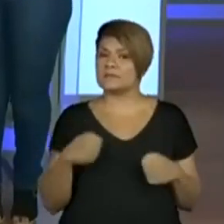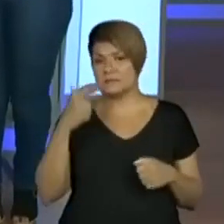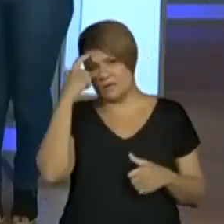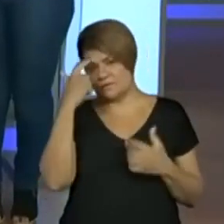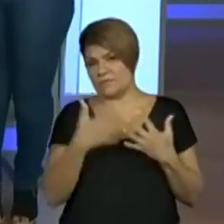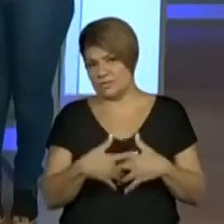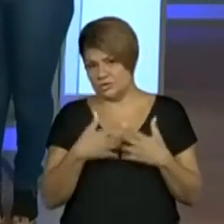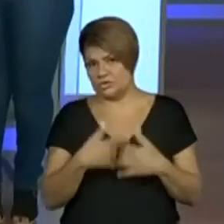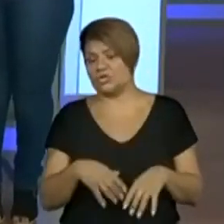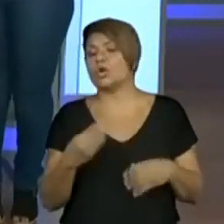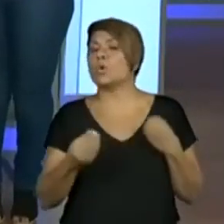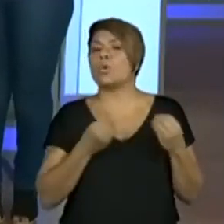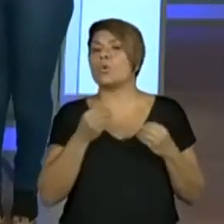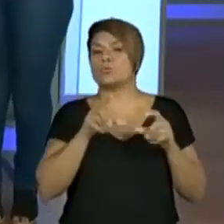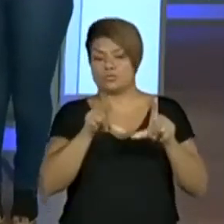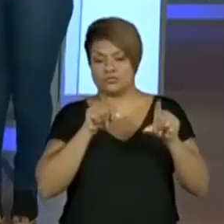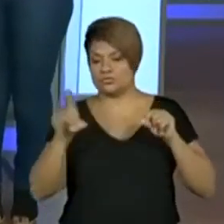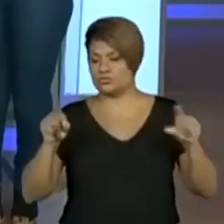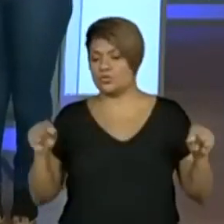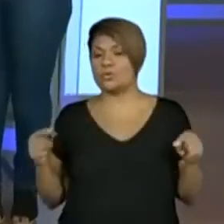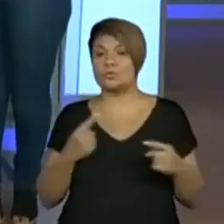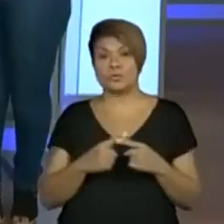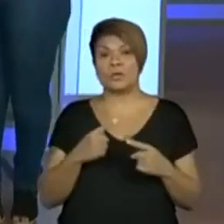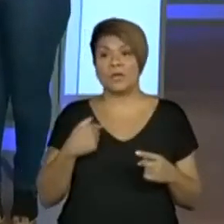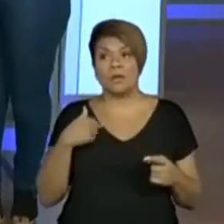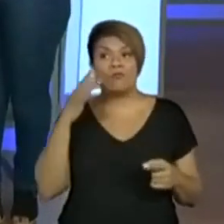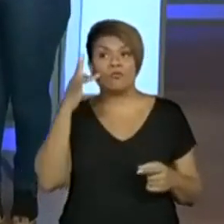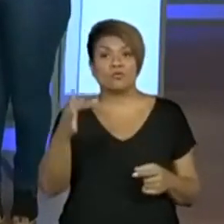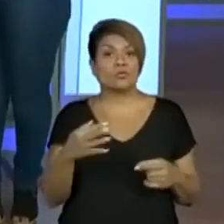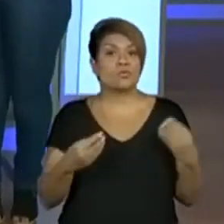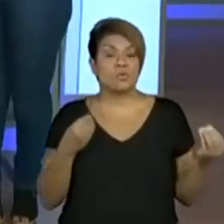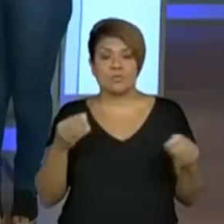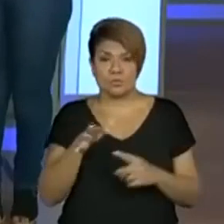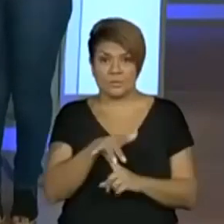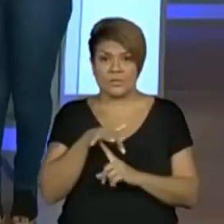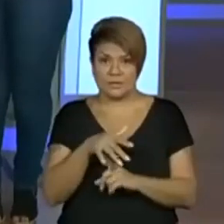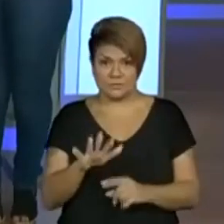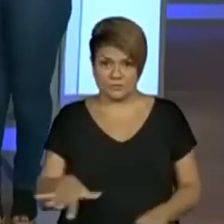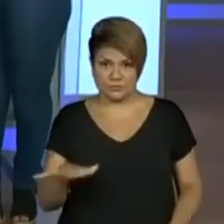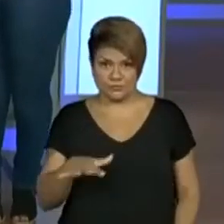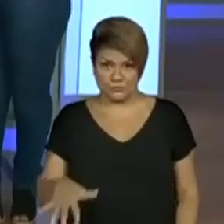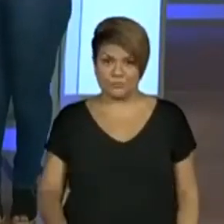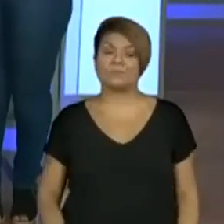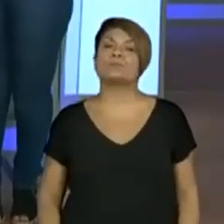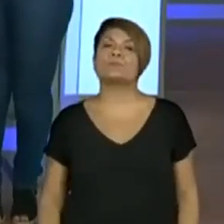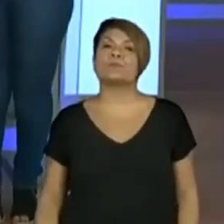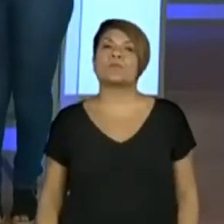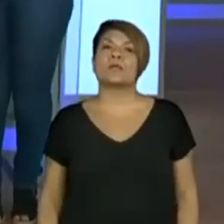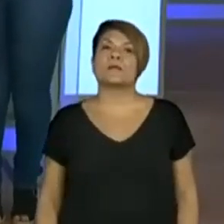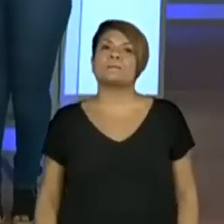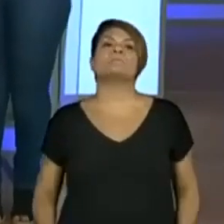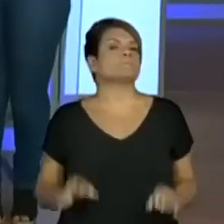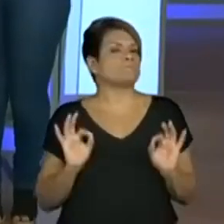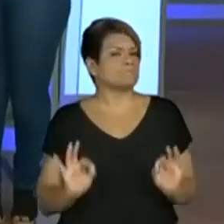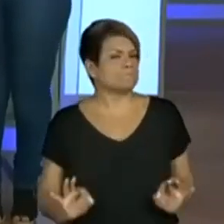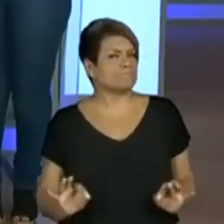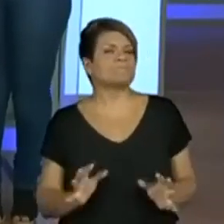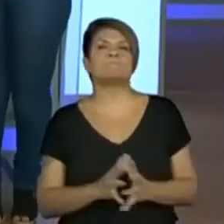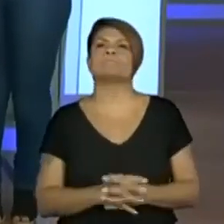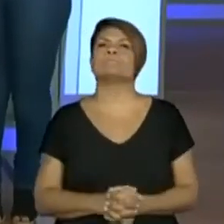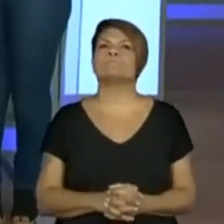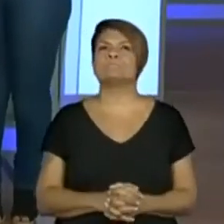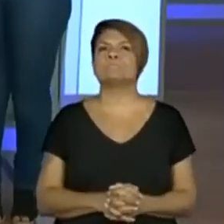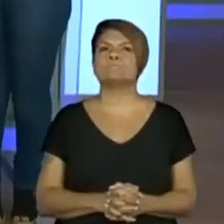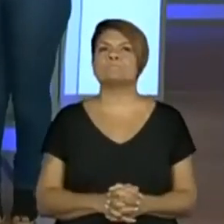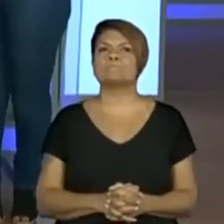porque elas vão impactar no nosso futuro seguro não a gente vive com as pessoas que a gente ficou com certeza